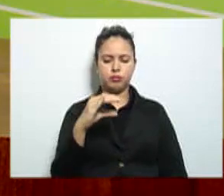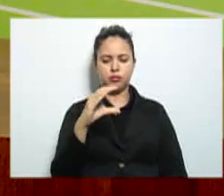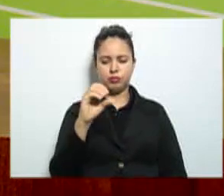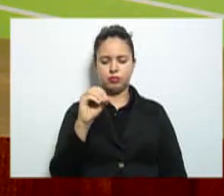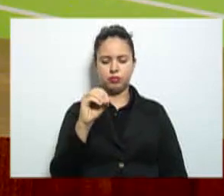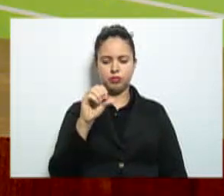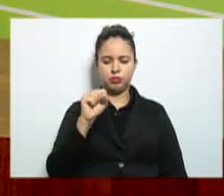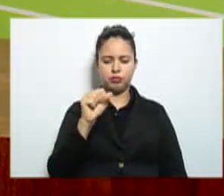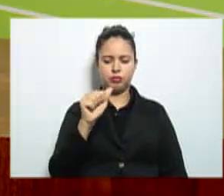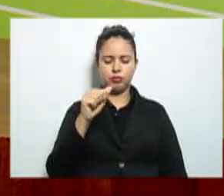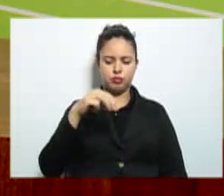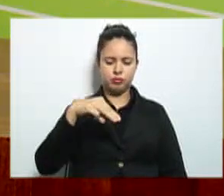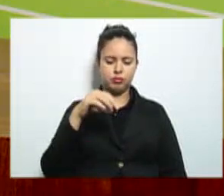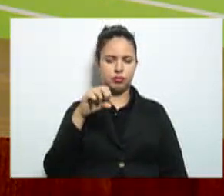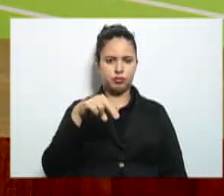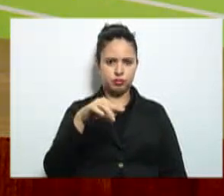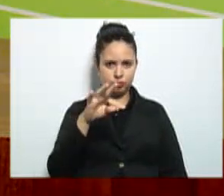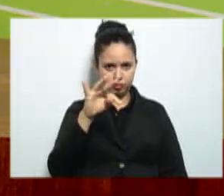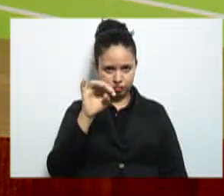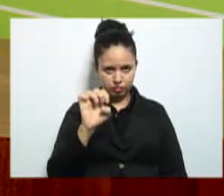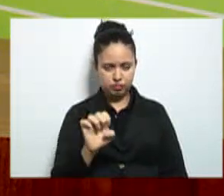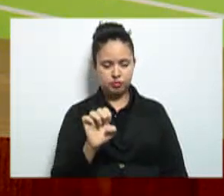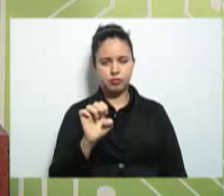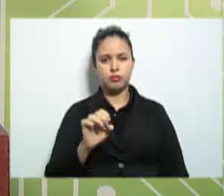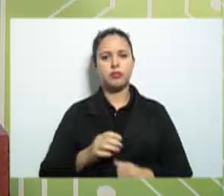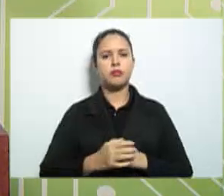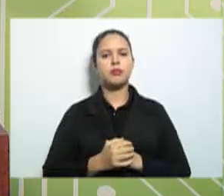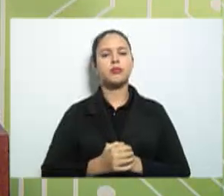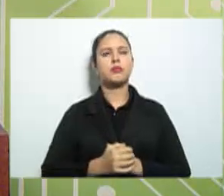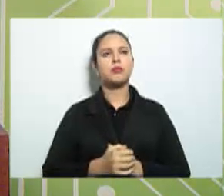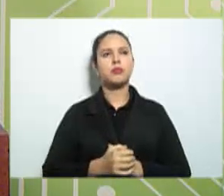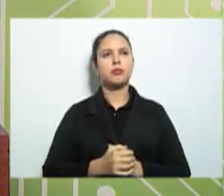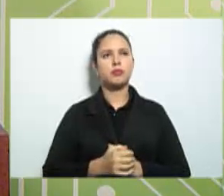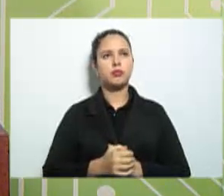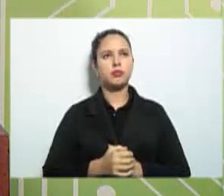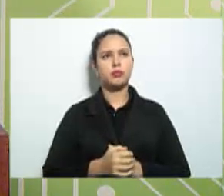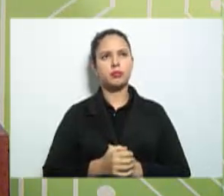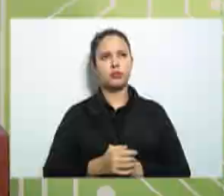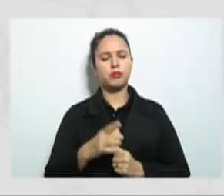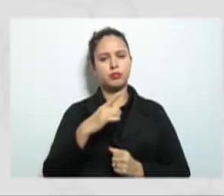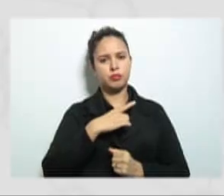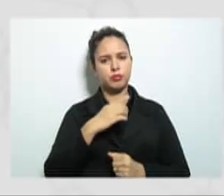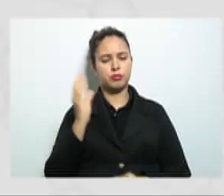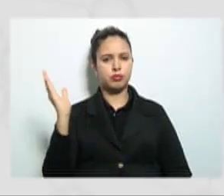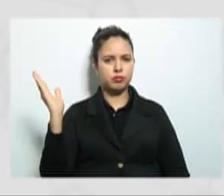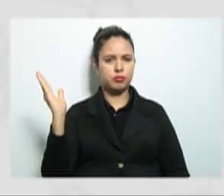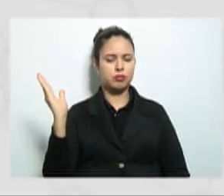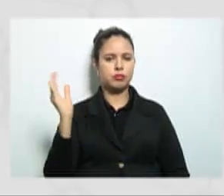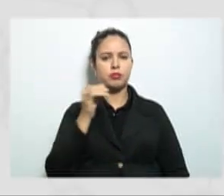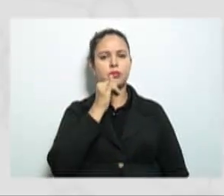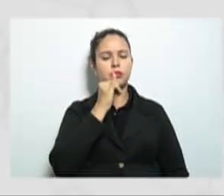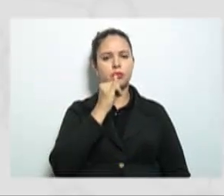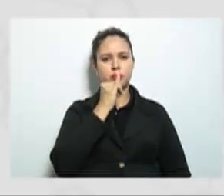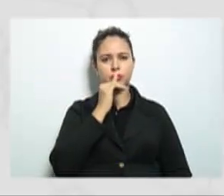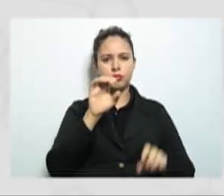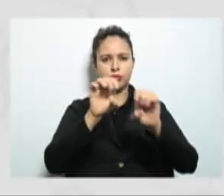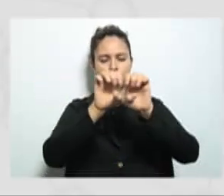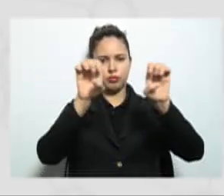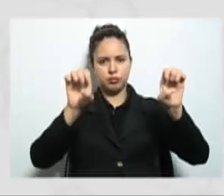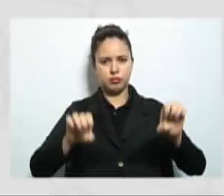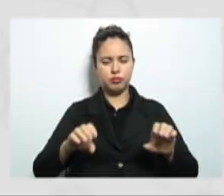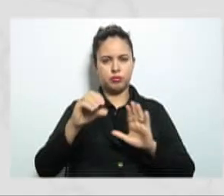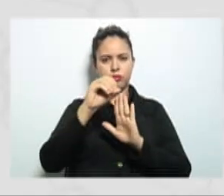cuidado nesse momento da redação. Aqui nós temos um exemplo da estrutura de um ofício. Centralizado, nós vamos